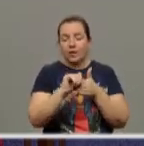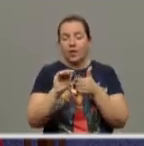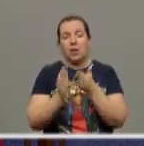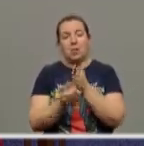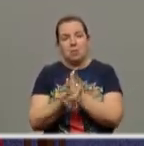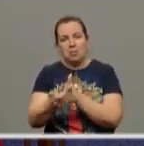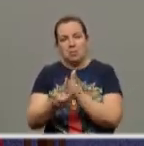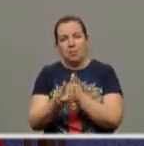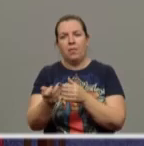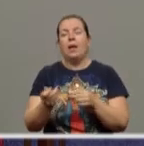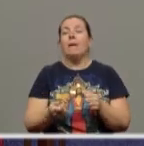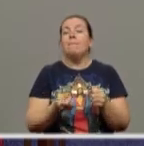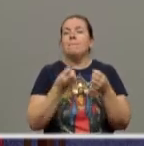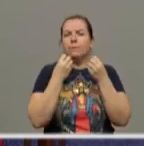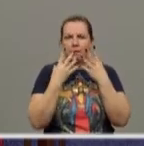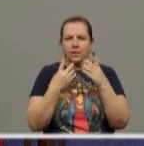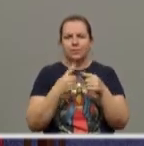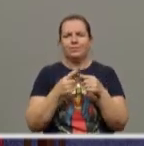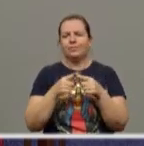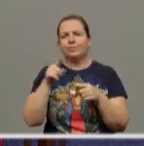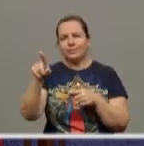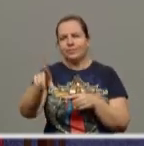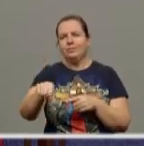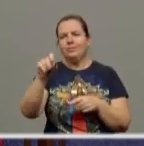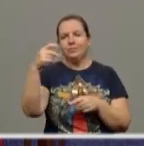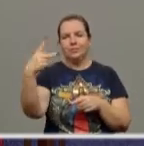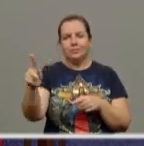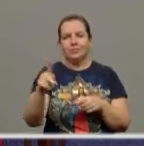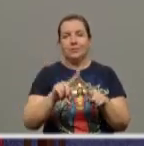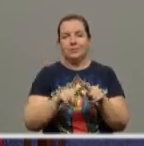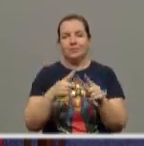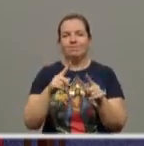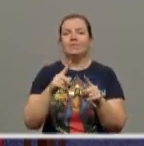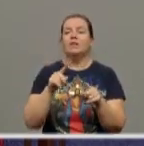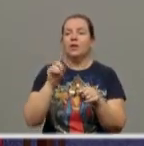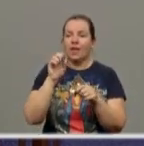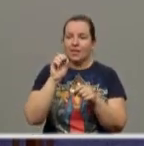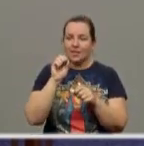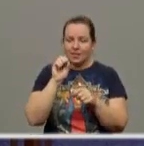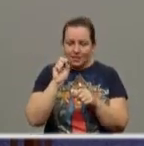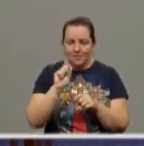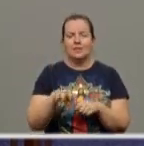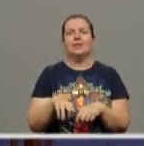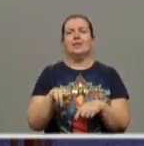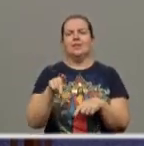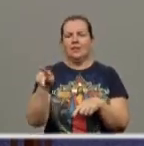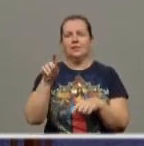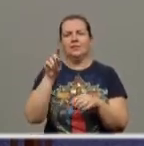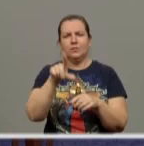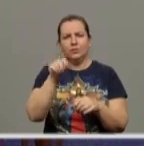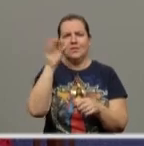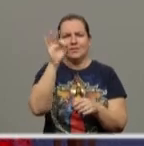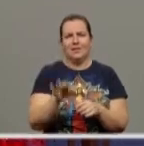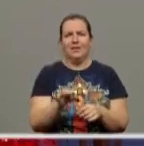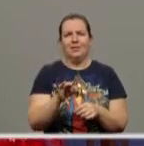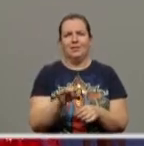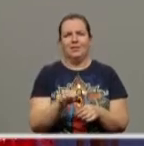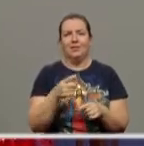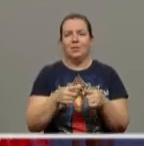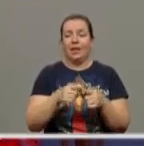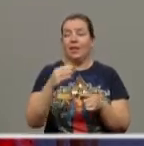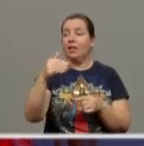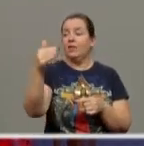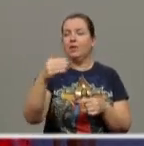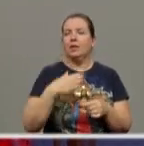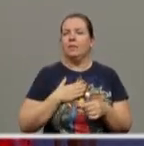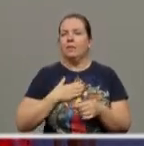bem. A escolha vai ser deles. Saiba disso. Você vai orientar, você vai falar. Mas lá na frente eles vão saber. Olha,